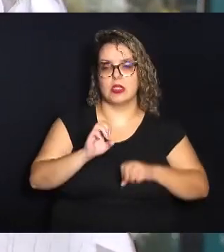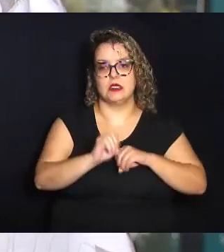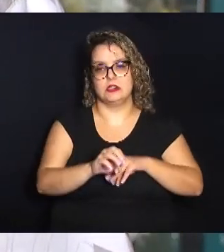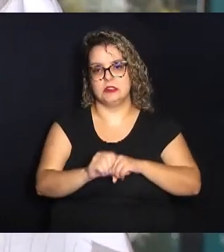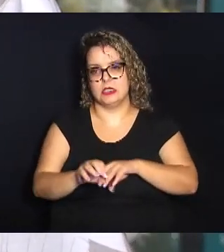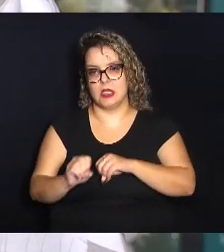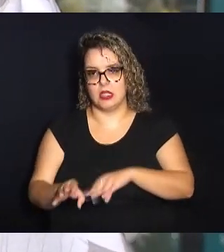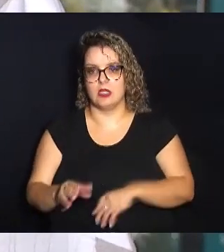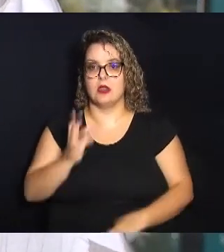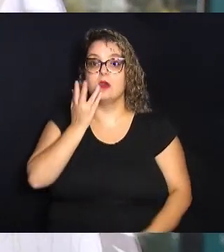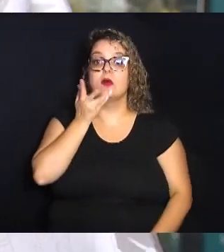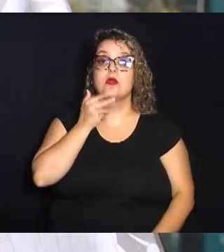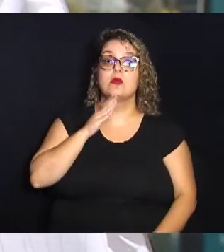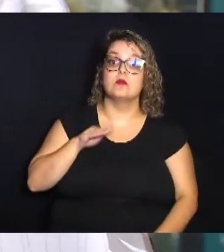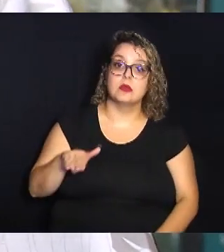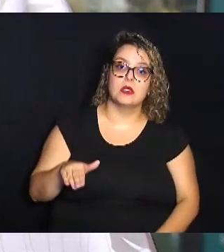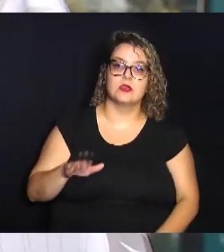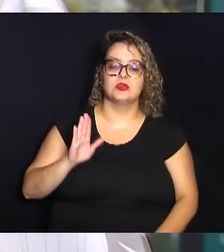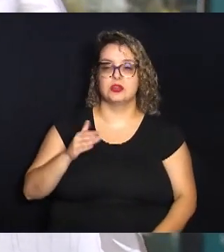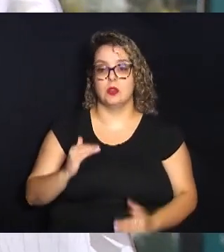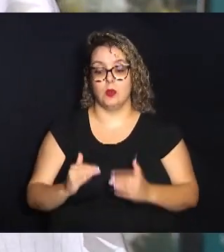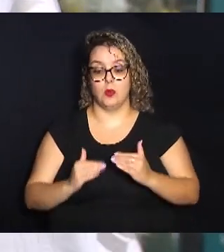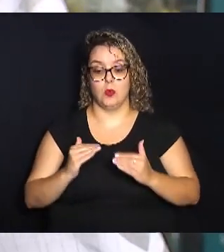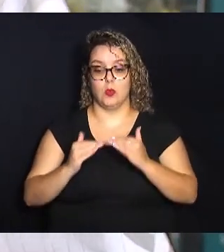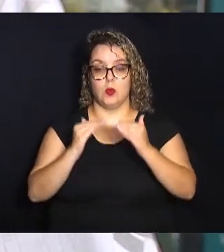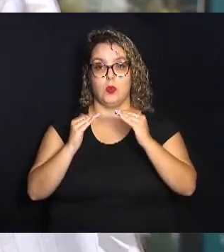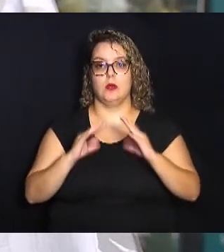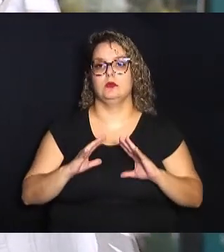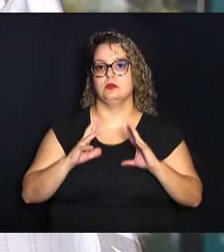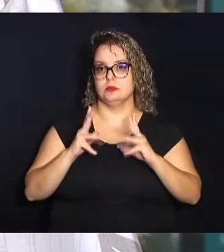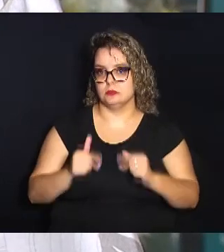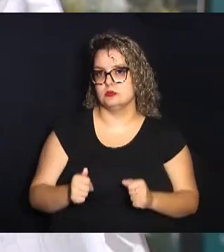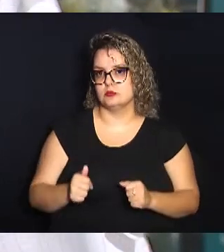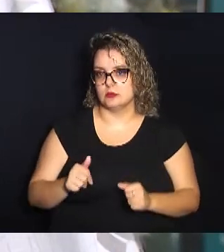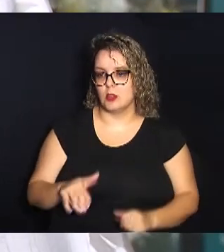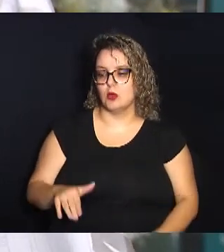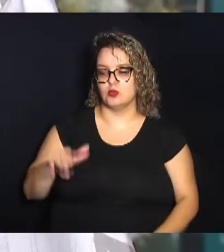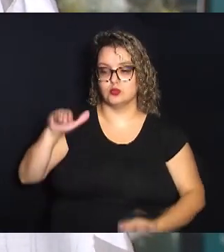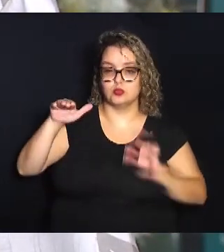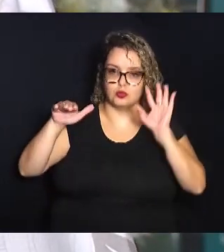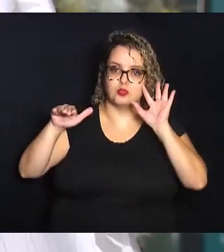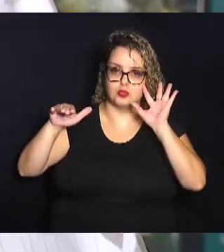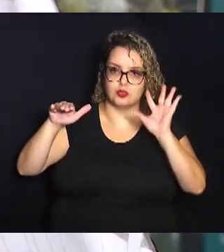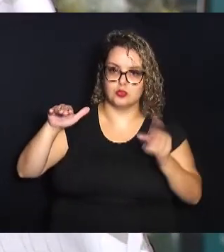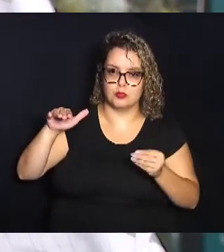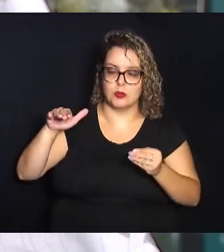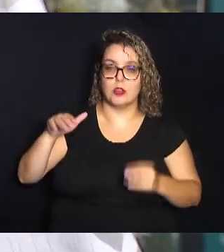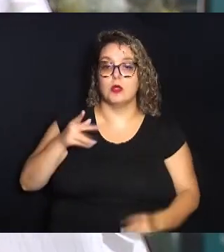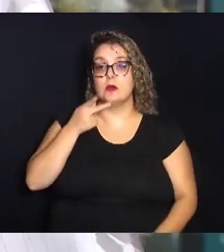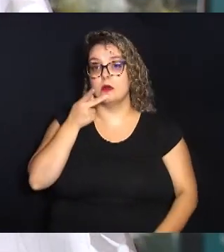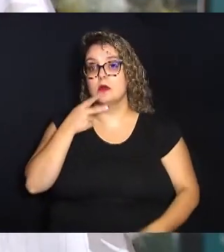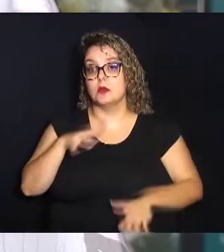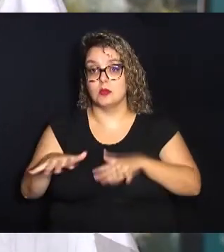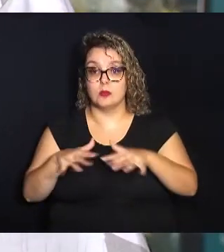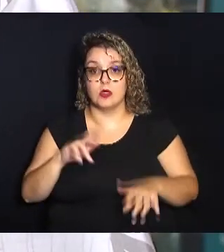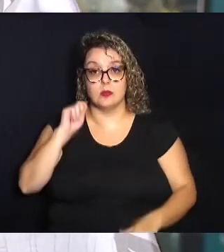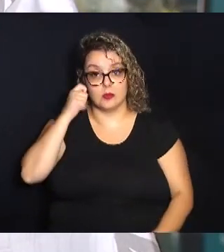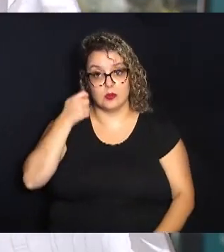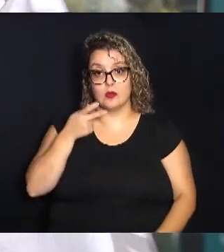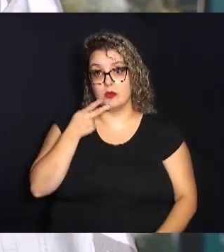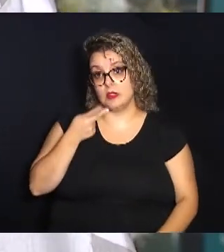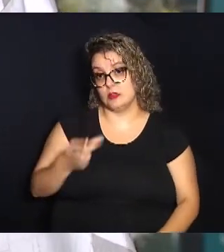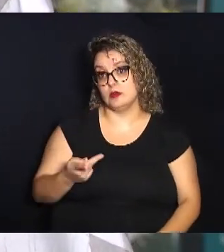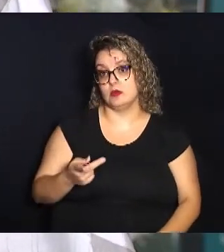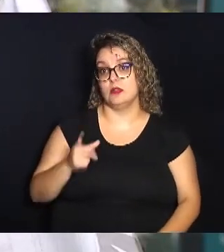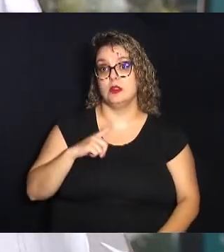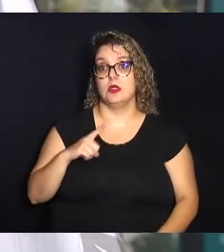ens né para as crianças ela já cresce totalmente é onde que eu falo que nós falamos muitos do movimento negro